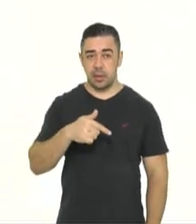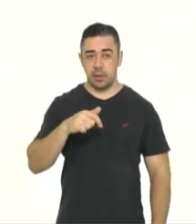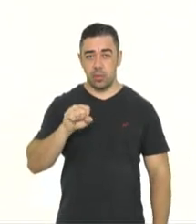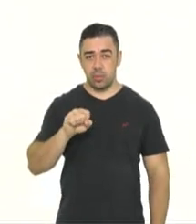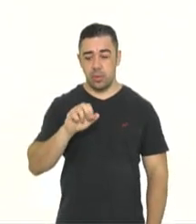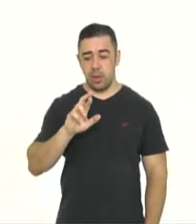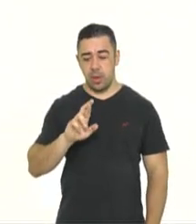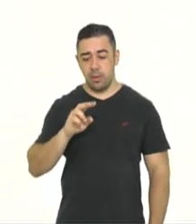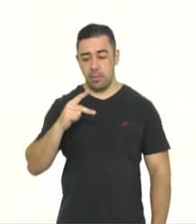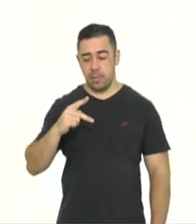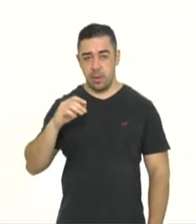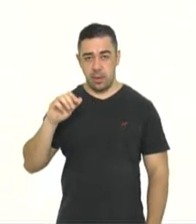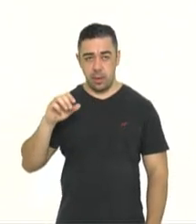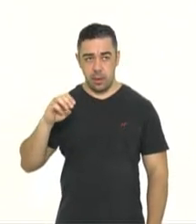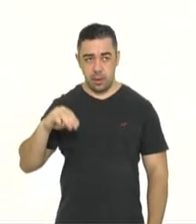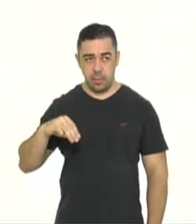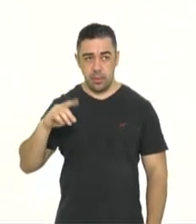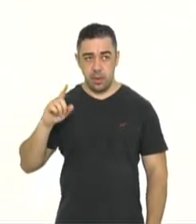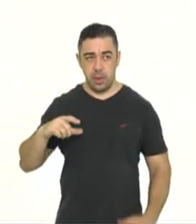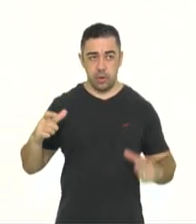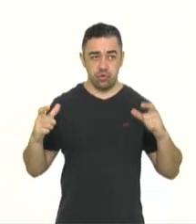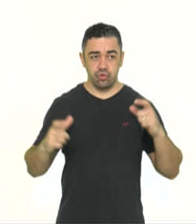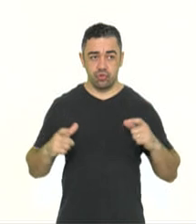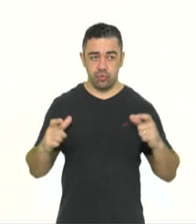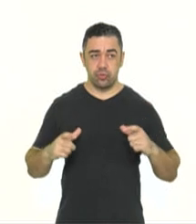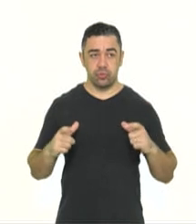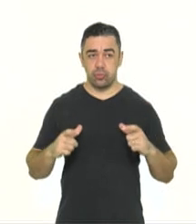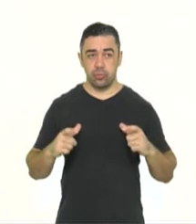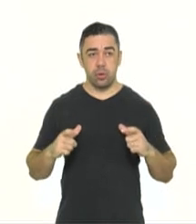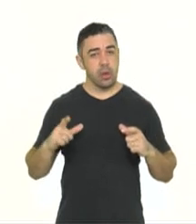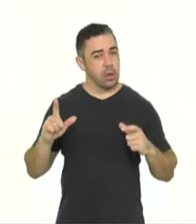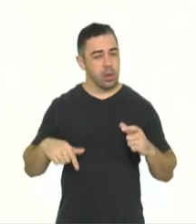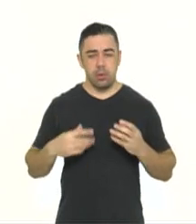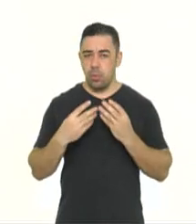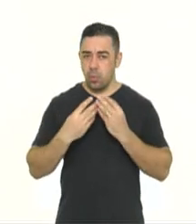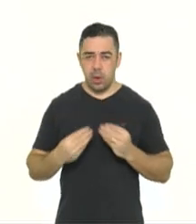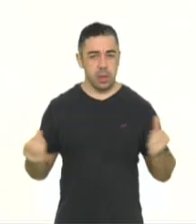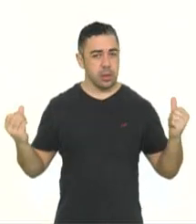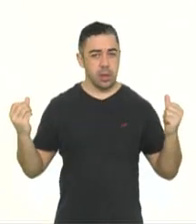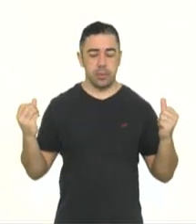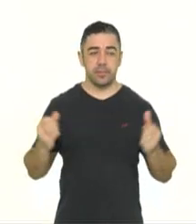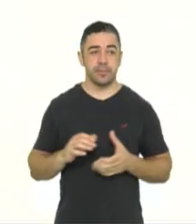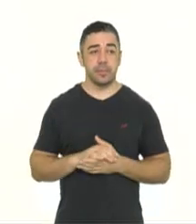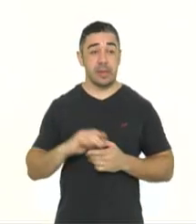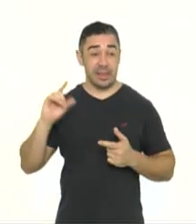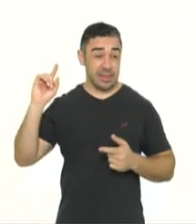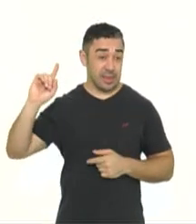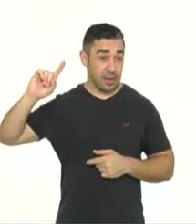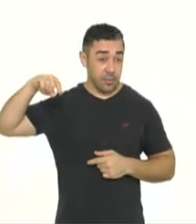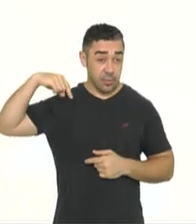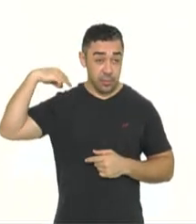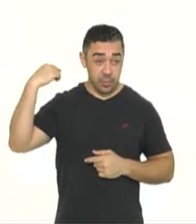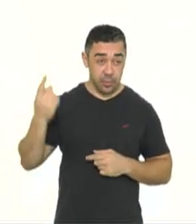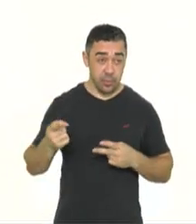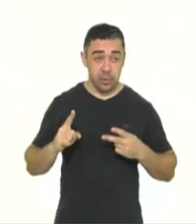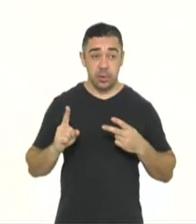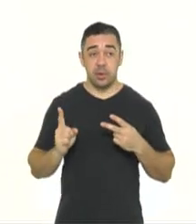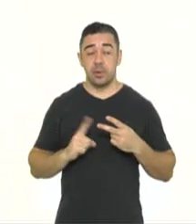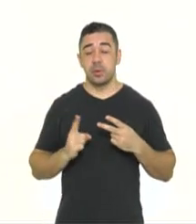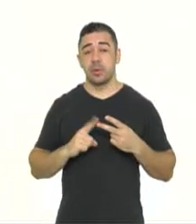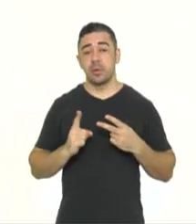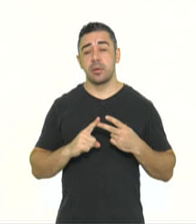um disco de laca e foi um salto de qualidade. Logo depois desse